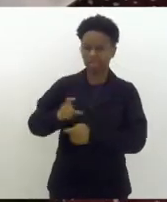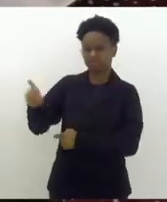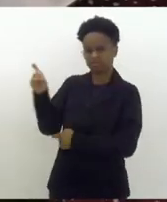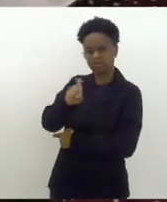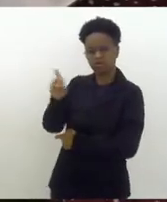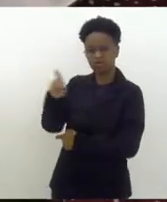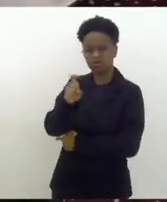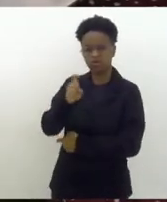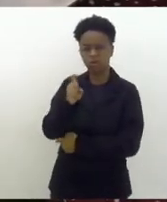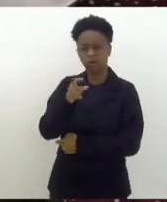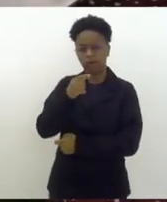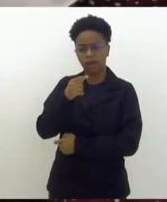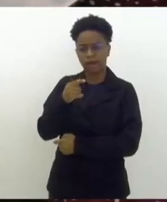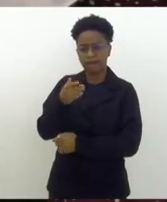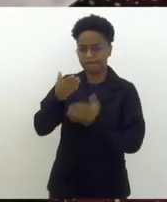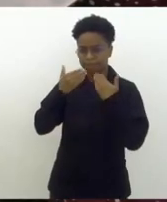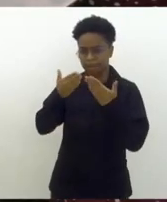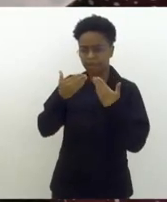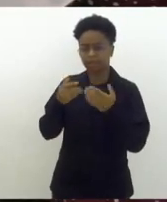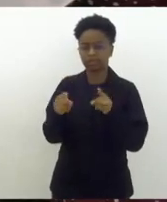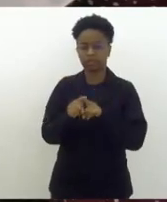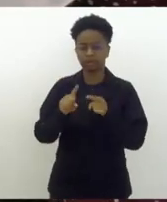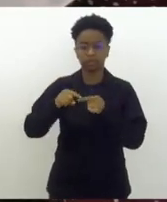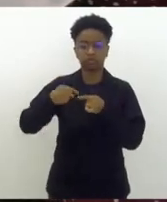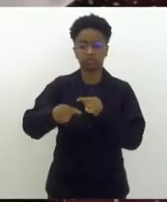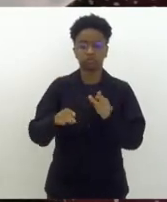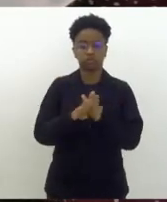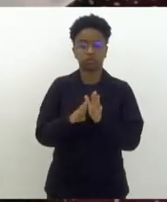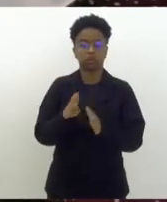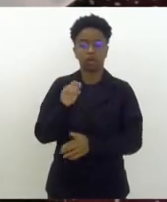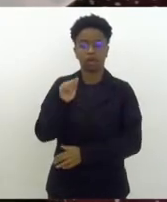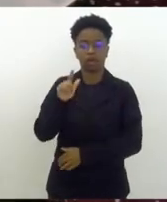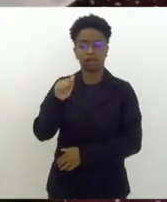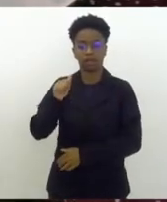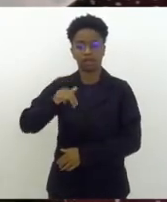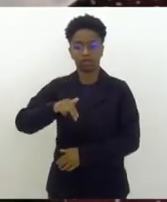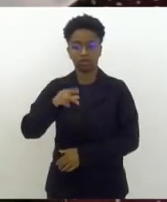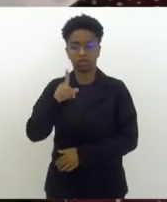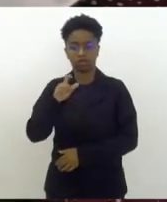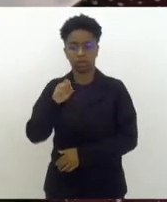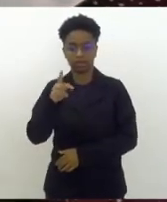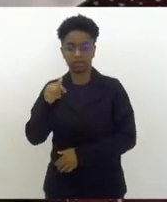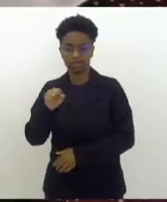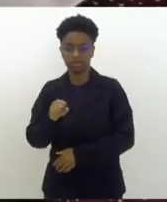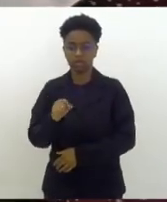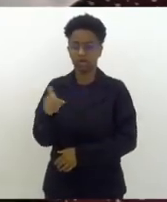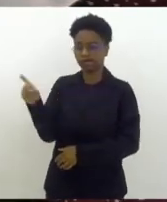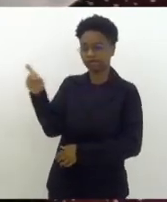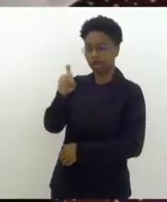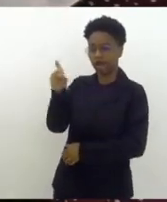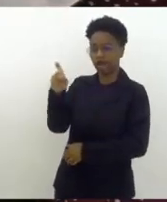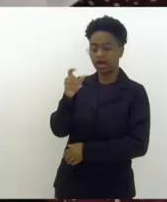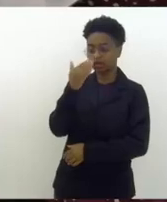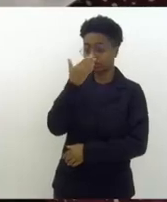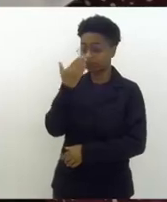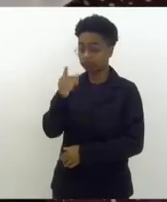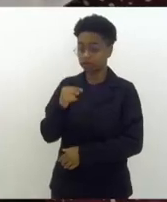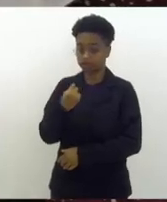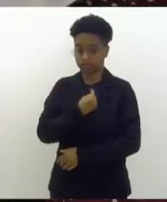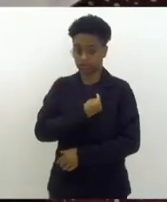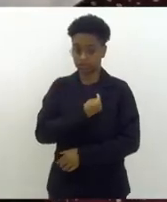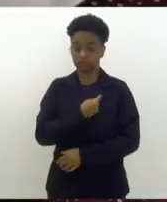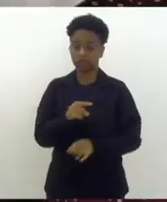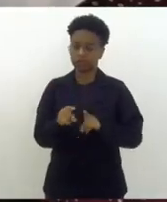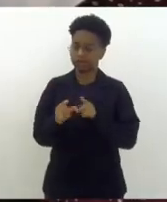na sequência chegou o deputado Alan Lopes colocaram o spray de pimenta na frente do nosso rosto com toda truculência